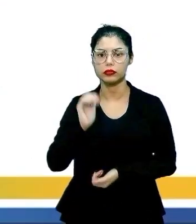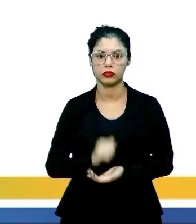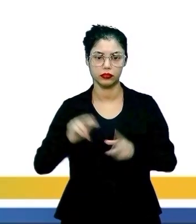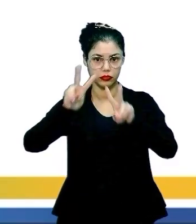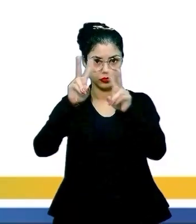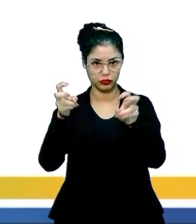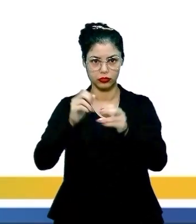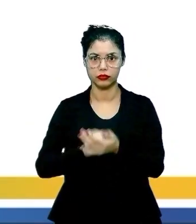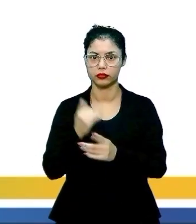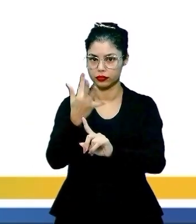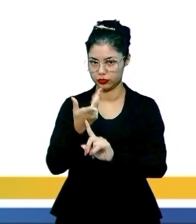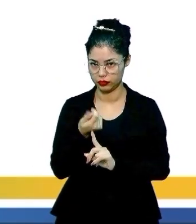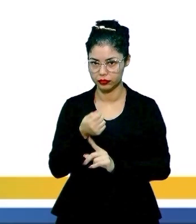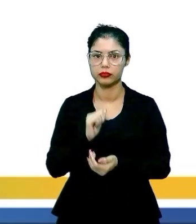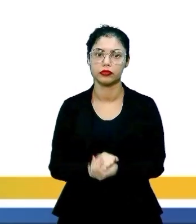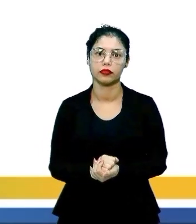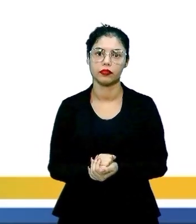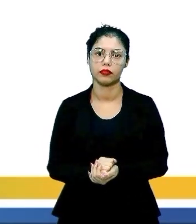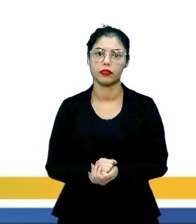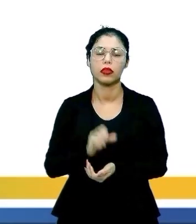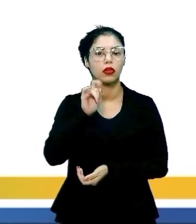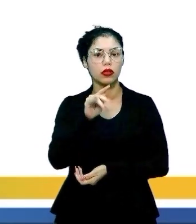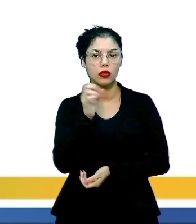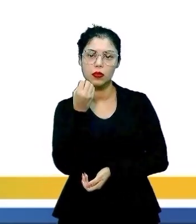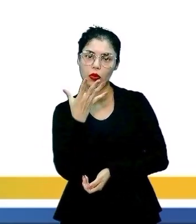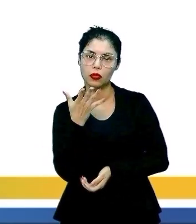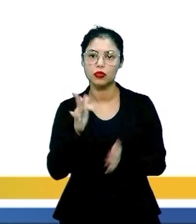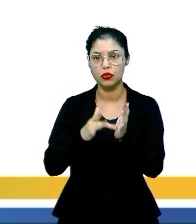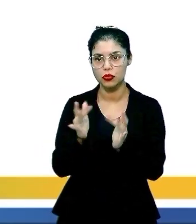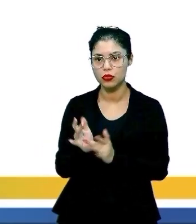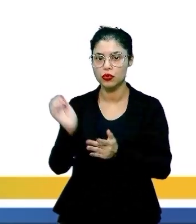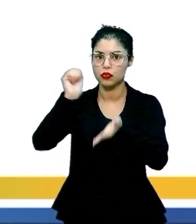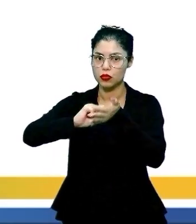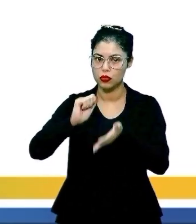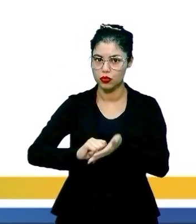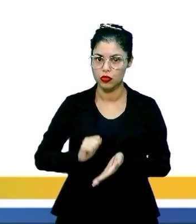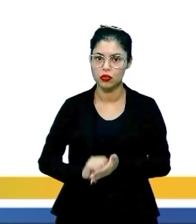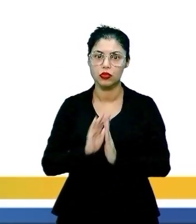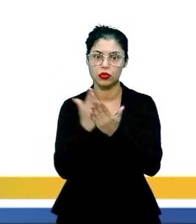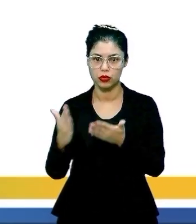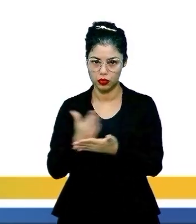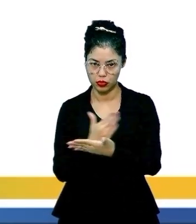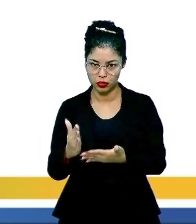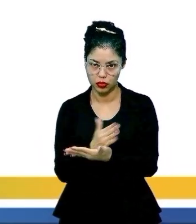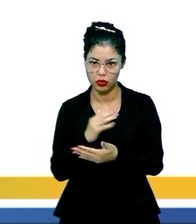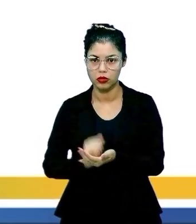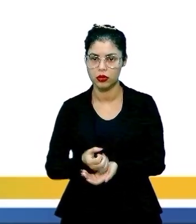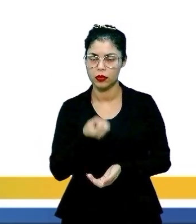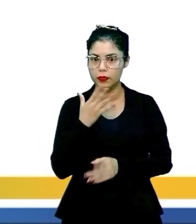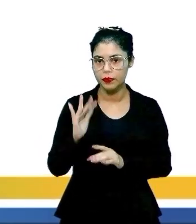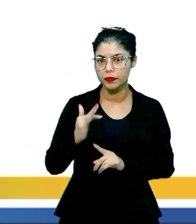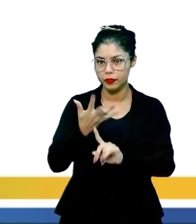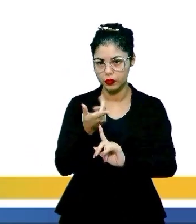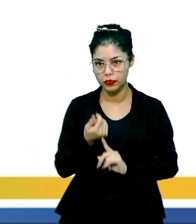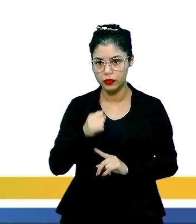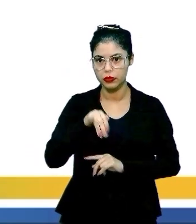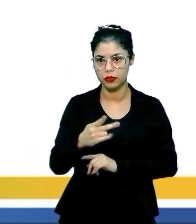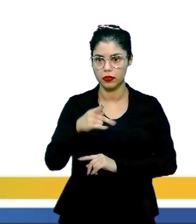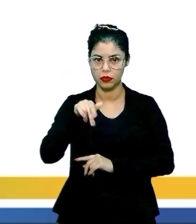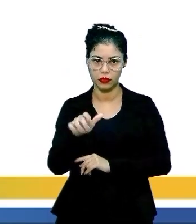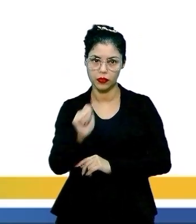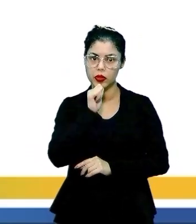sobre esse artista. O Santuário de Bom Jesus de Matosinhos foi inscrito no Livro do Tombo de Belas Artes pelo